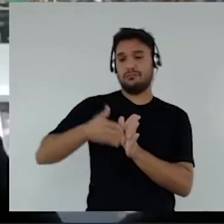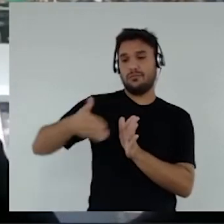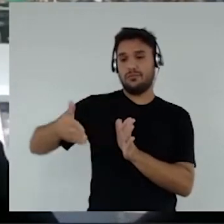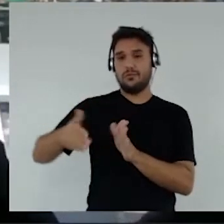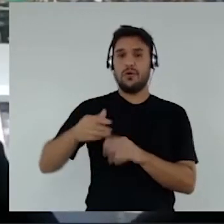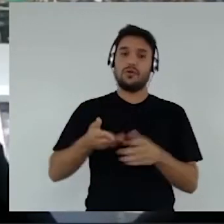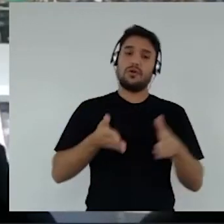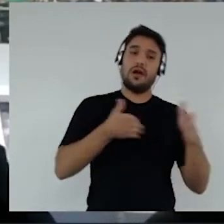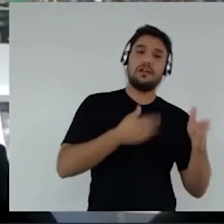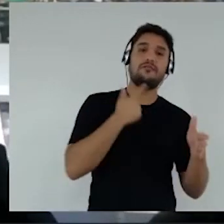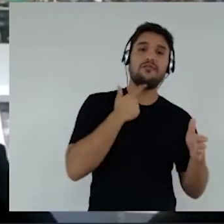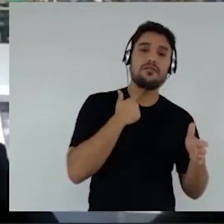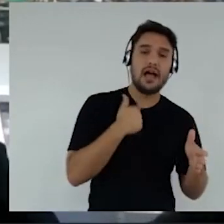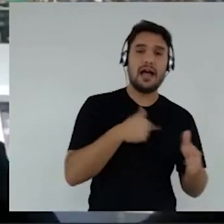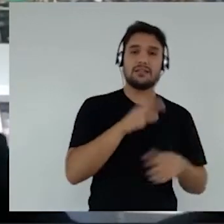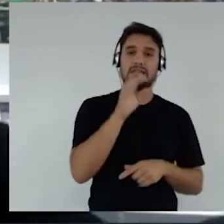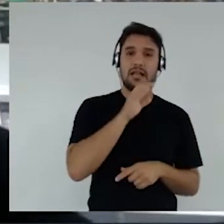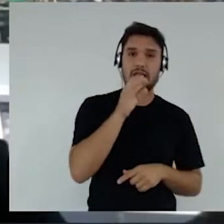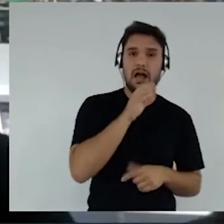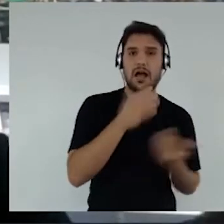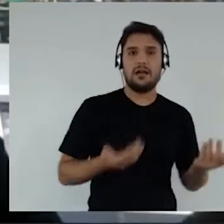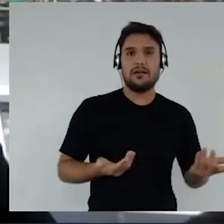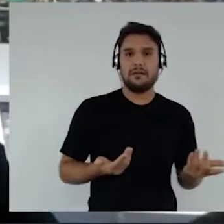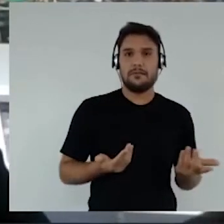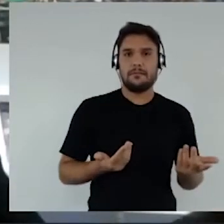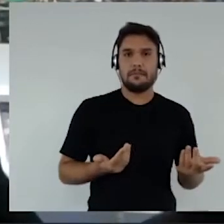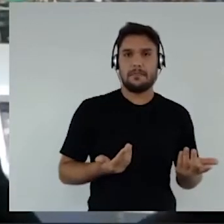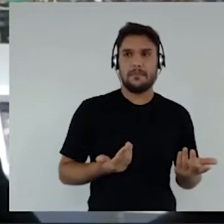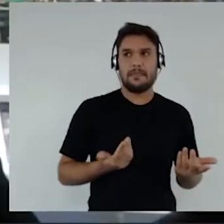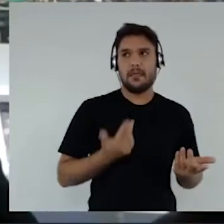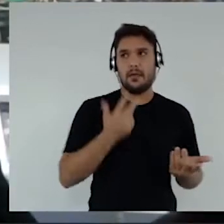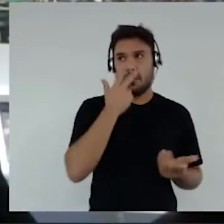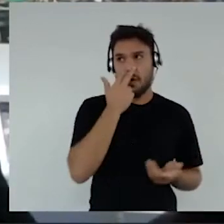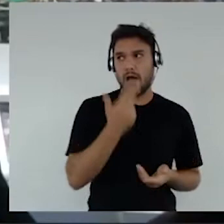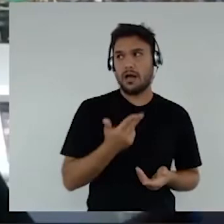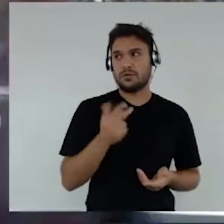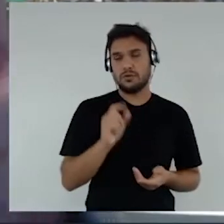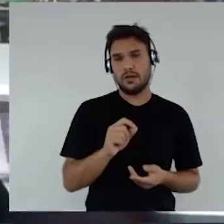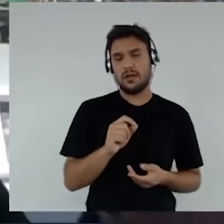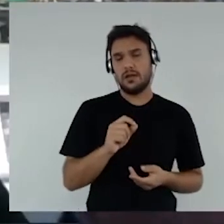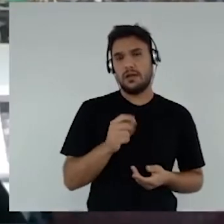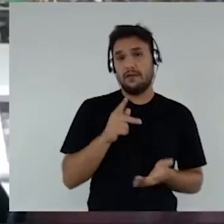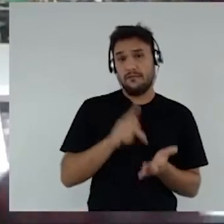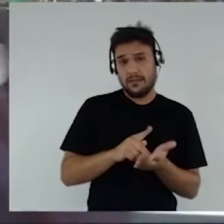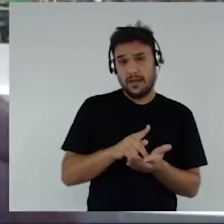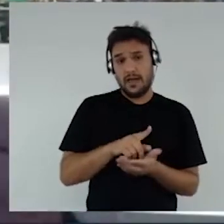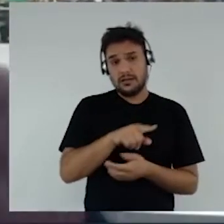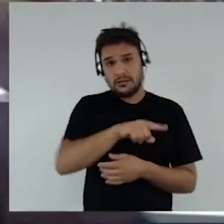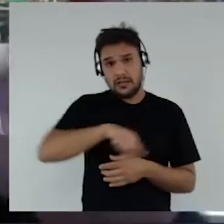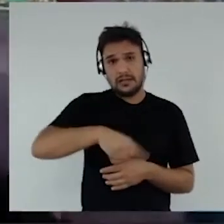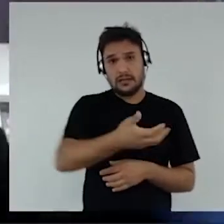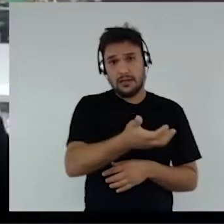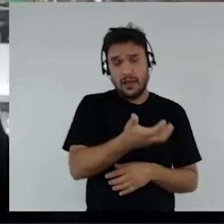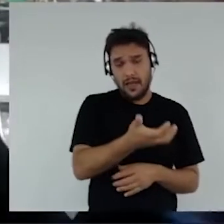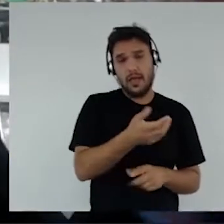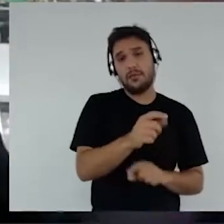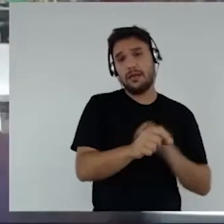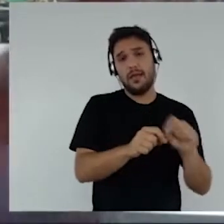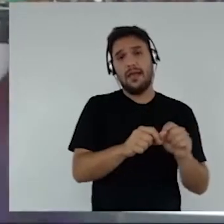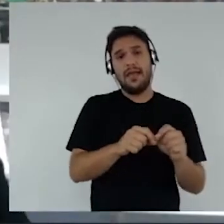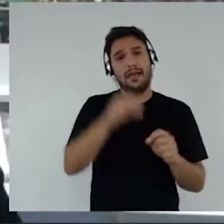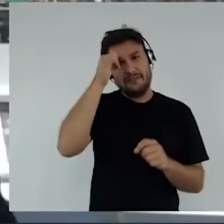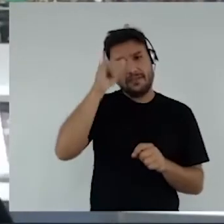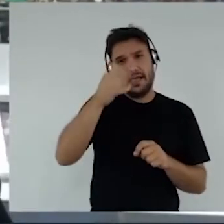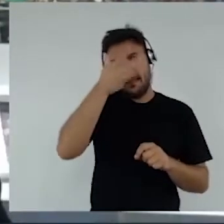vontade de prestar, a tutela, a celeridade. E, vou dizer a verdade, o que se deseja é que não sejam soltos inúmeros réus